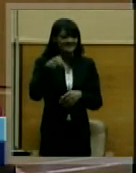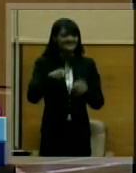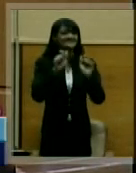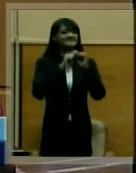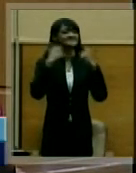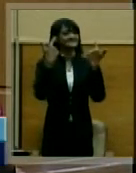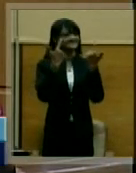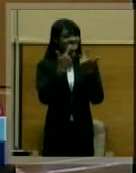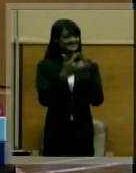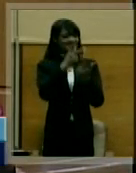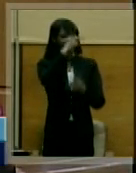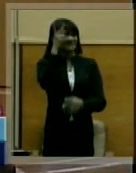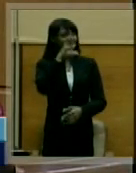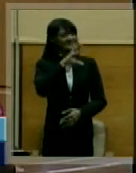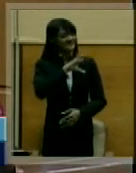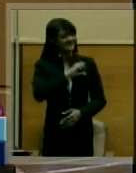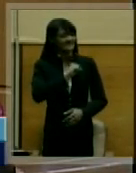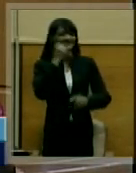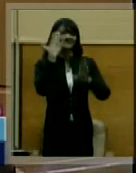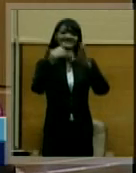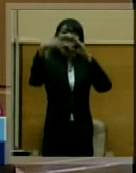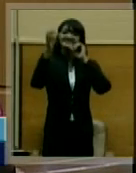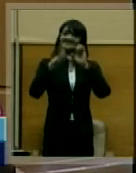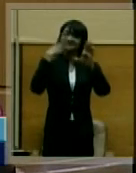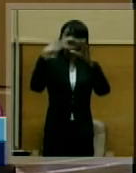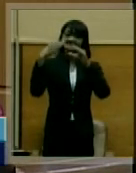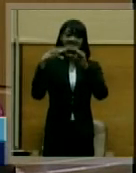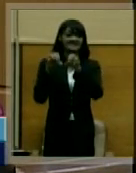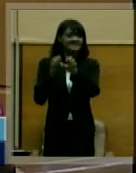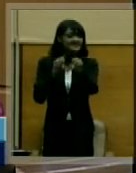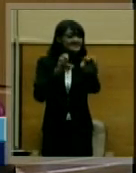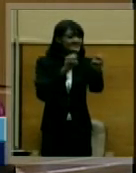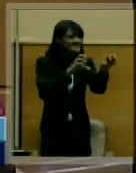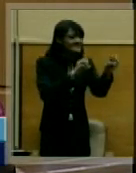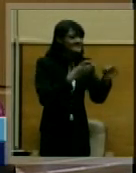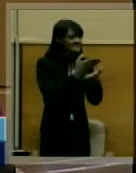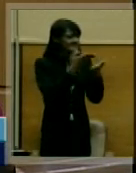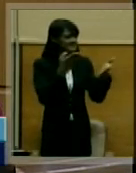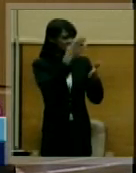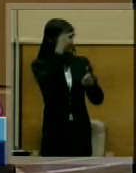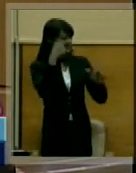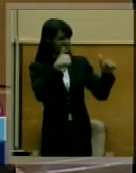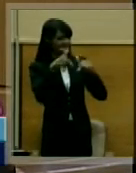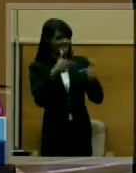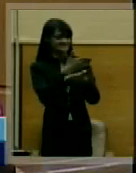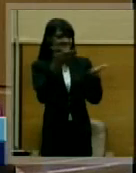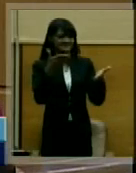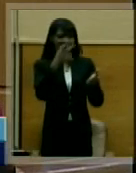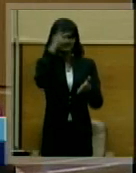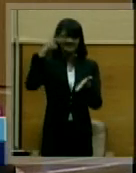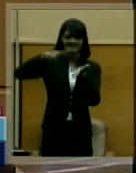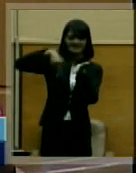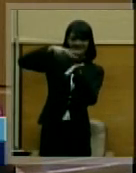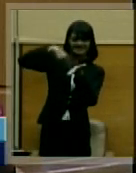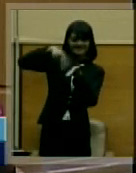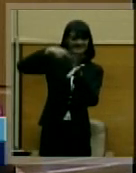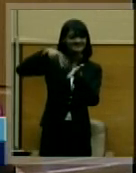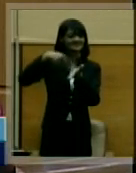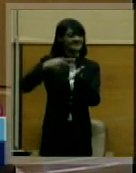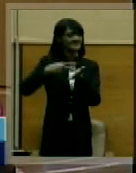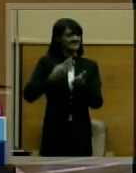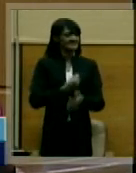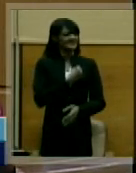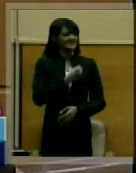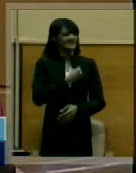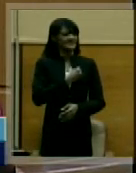é aos que amam, aos que cantam, aos que ensinam, aos que trabalham, aos que dançam, aos que vivem superando todas